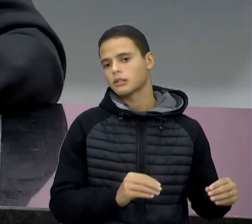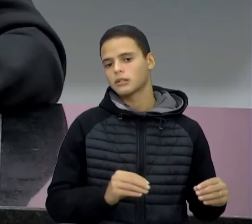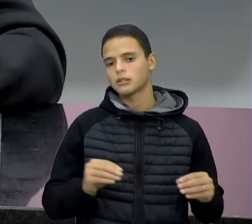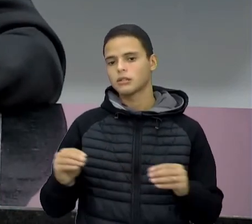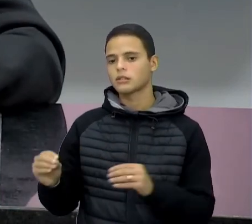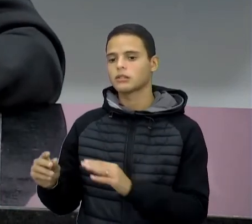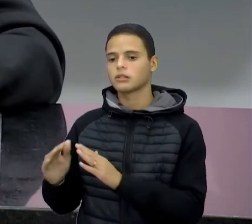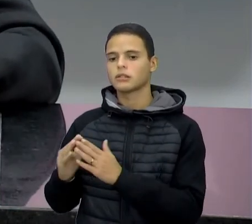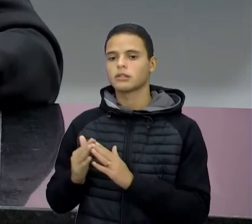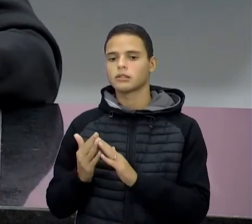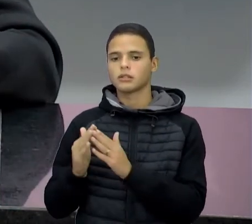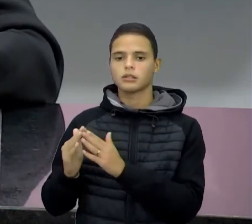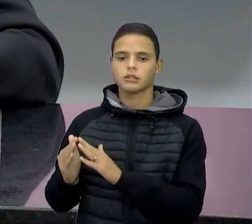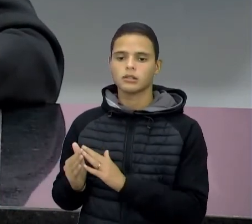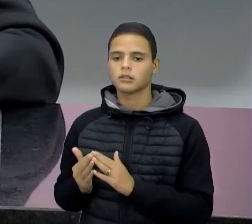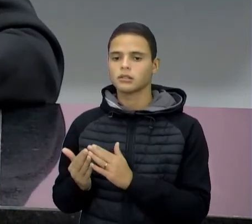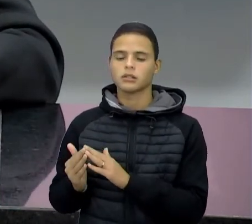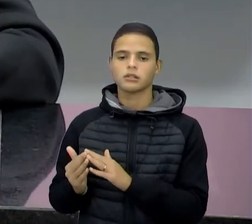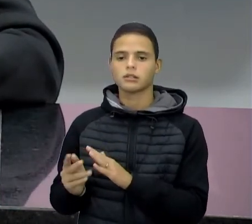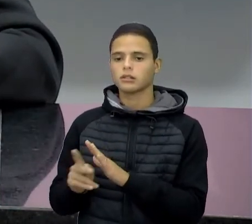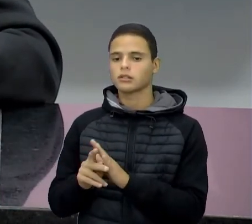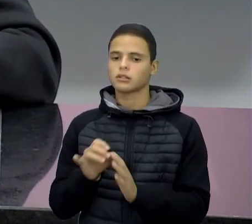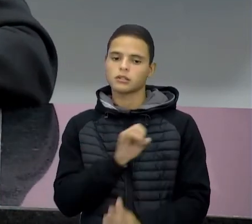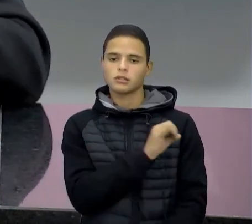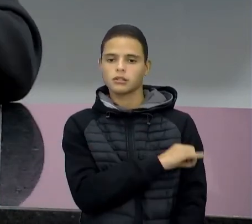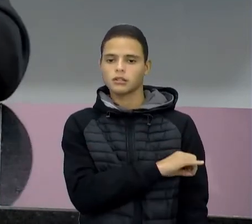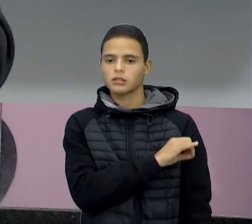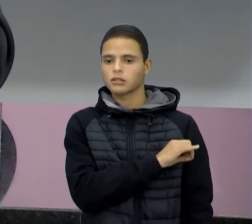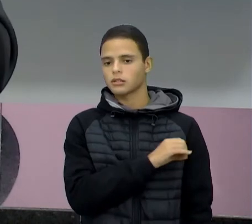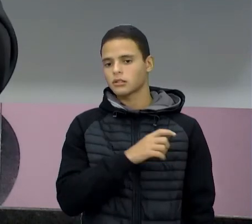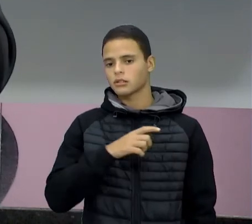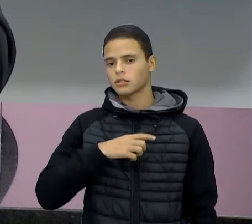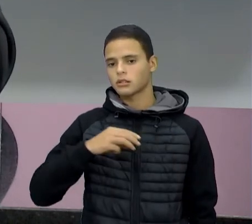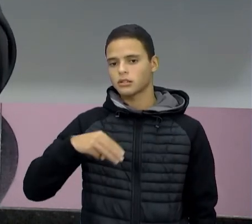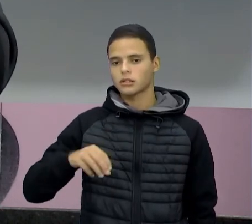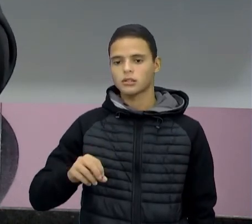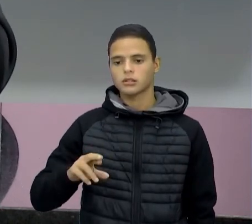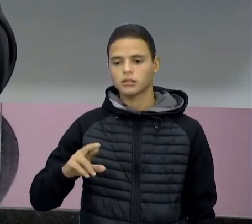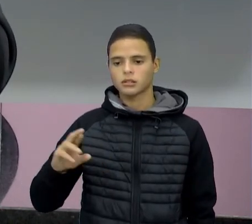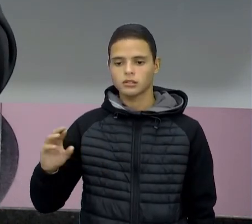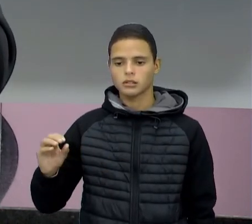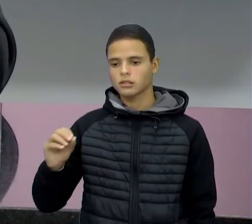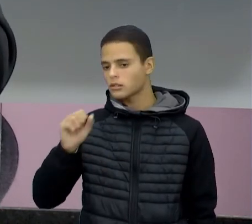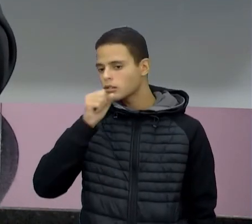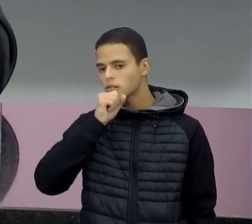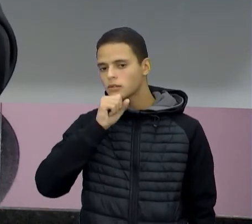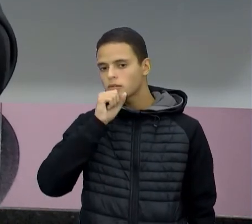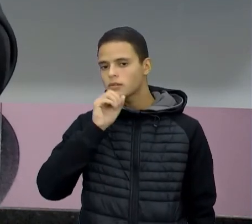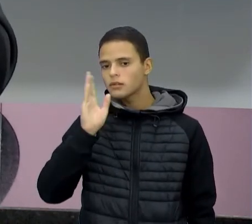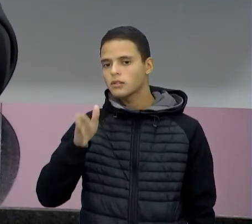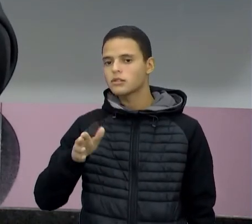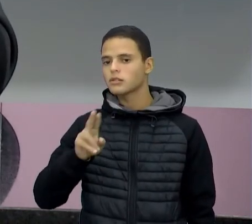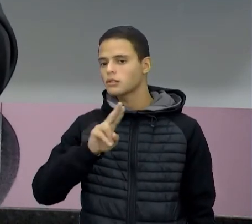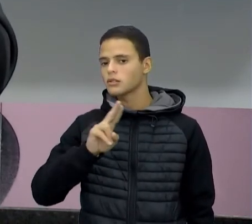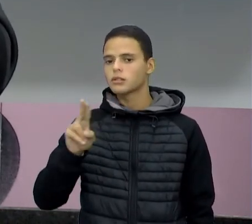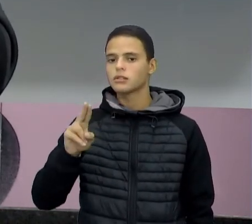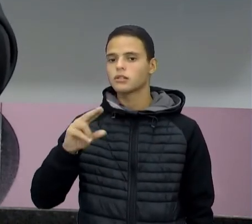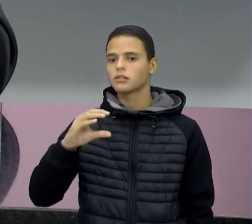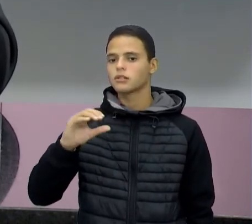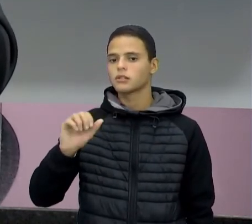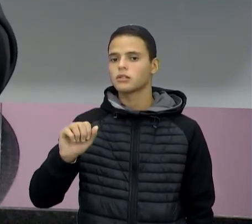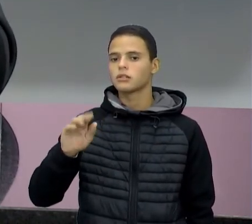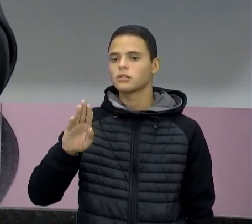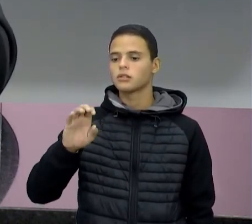nas periferias. E no caso do Rio de Janeiro, nós temos um cortiço bem antigo que se chamava Cabeça